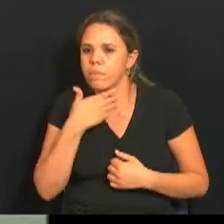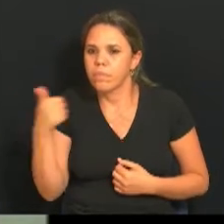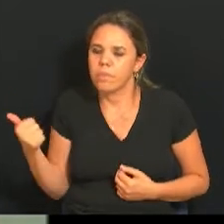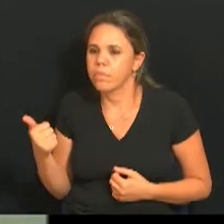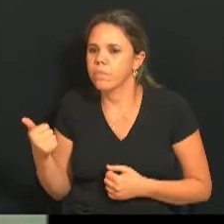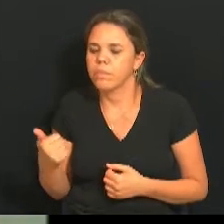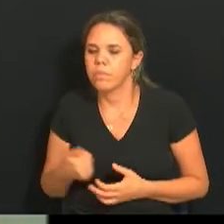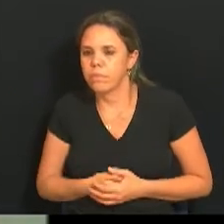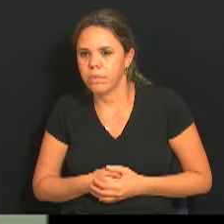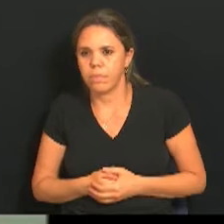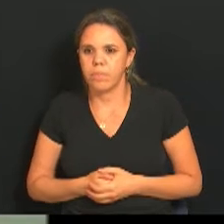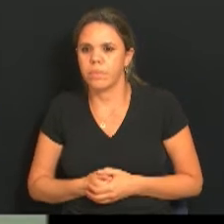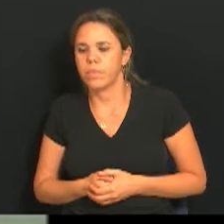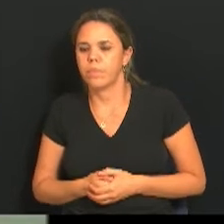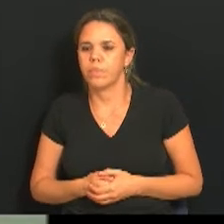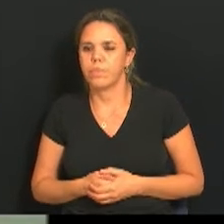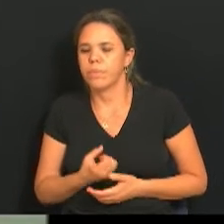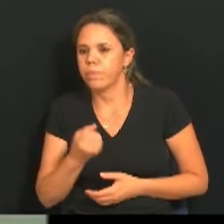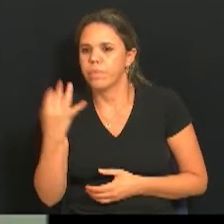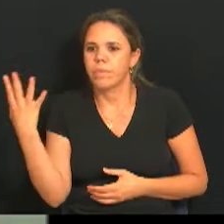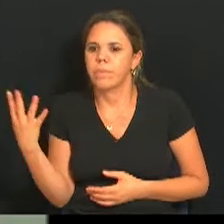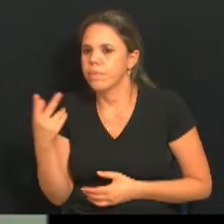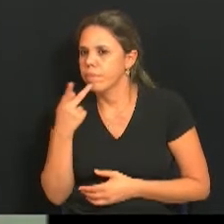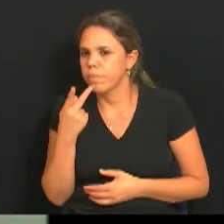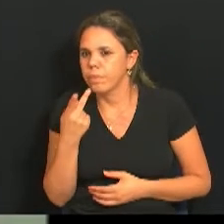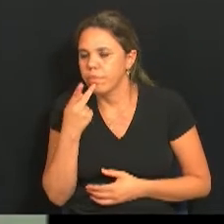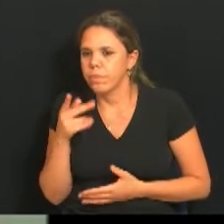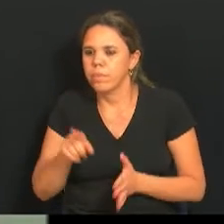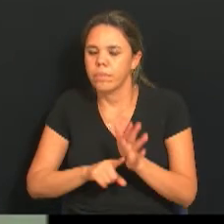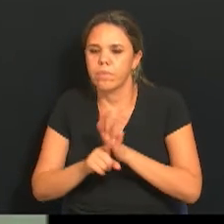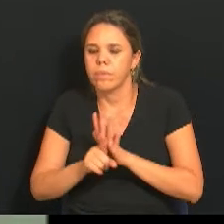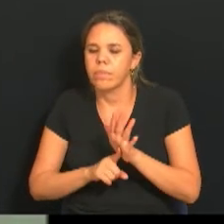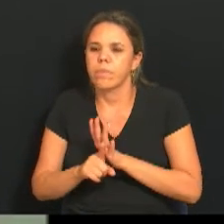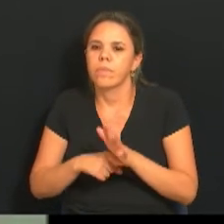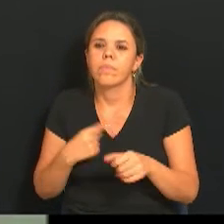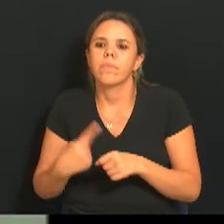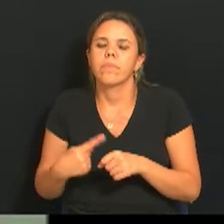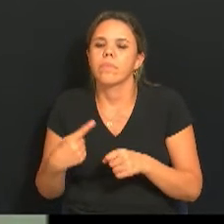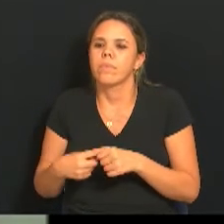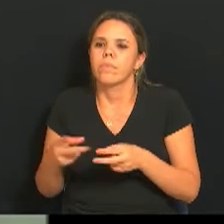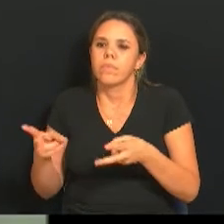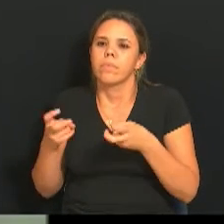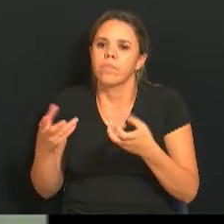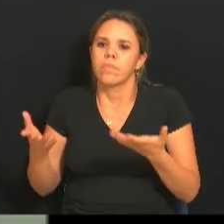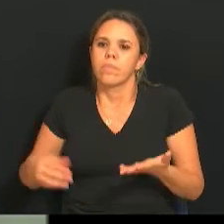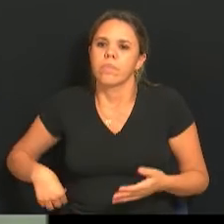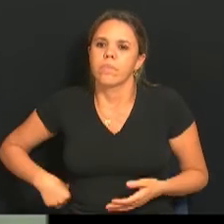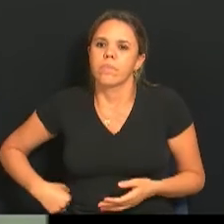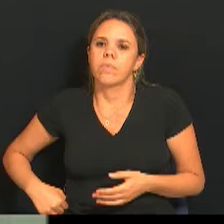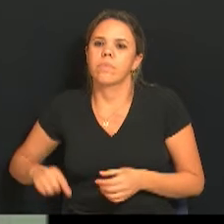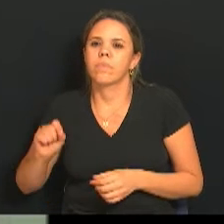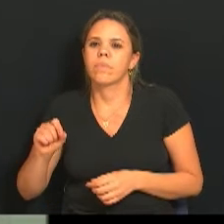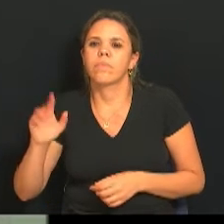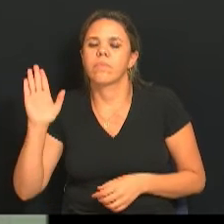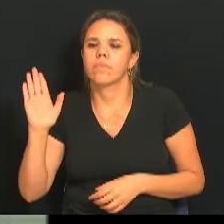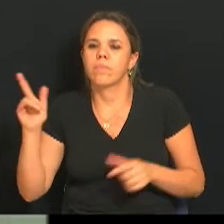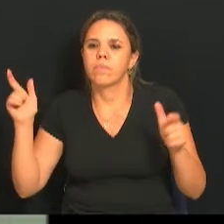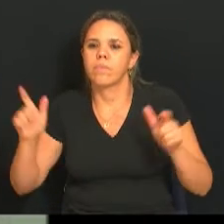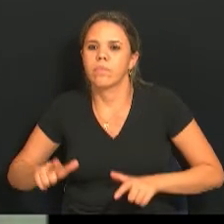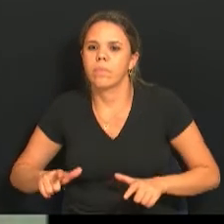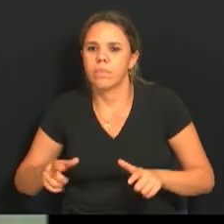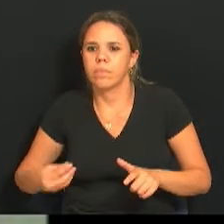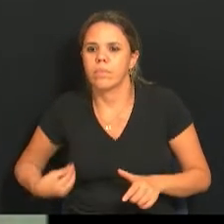política pública. A contagem, quando a gente fala de um censo municipal, é para olhar para isso, né? O que mais, aonde que nós